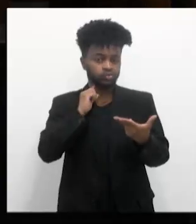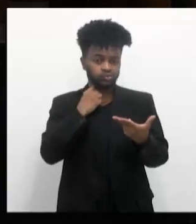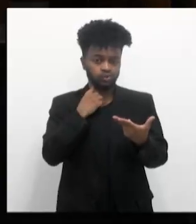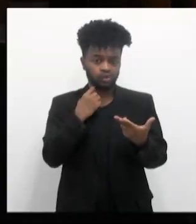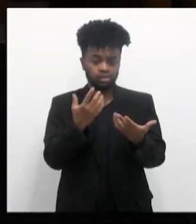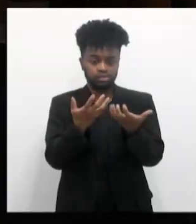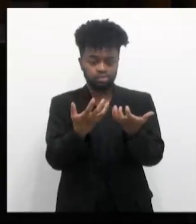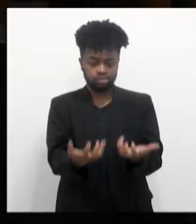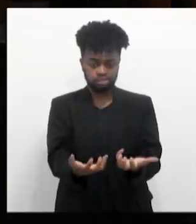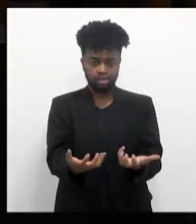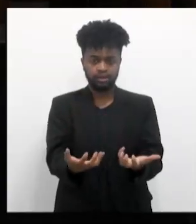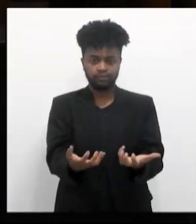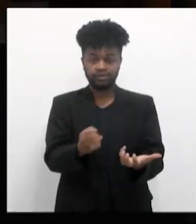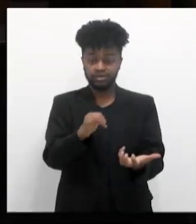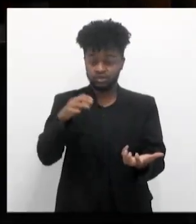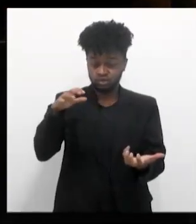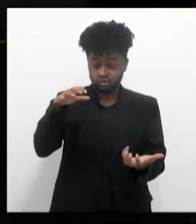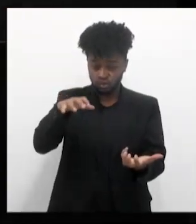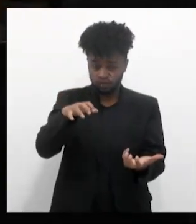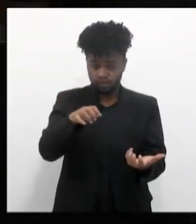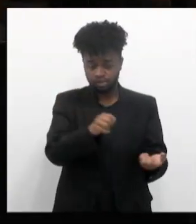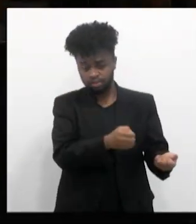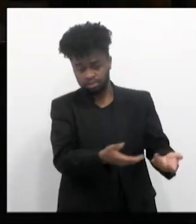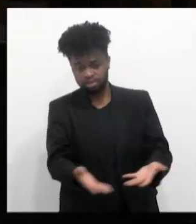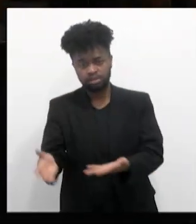a chuva, leva.